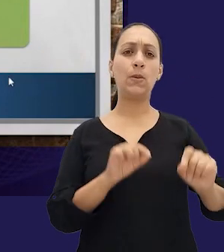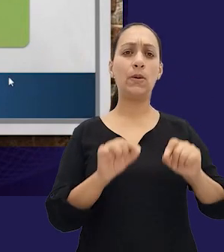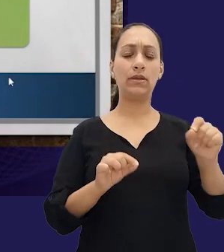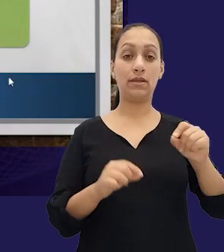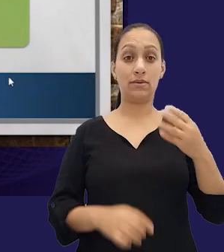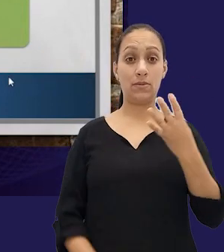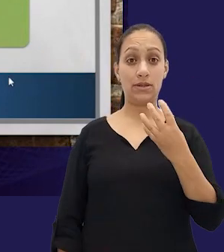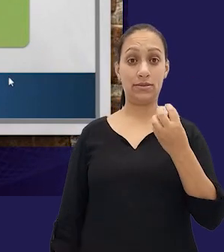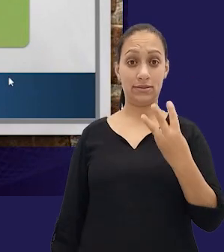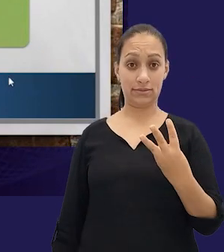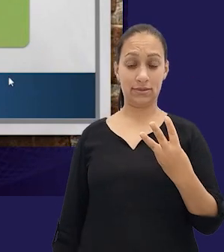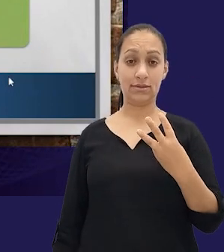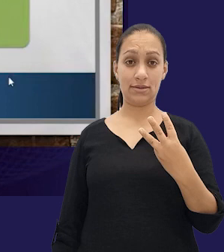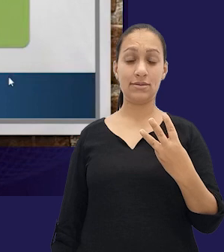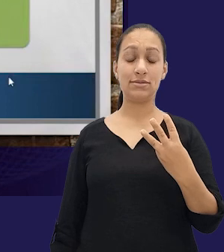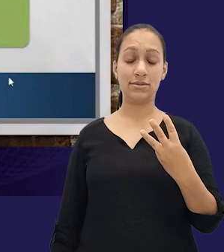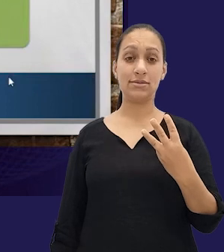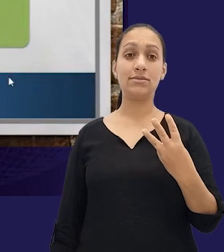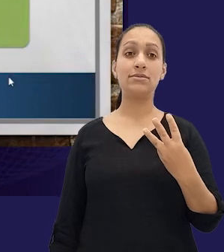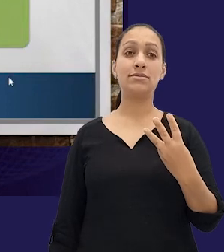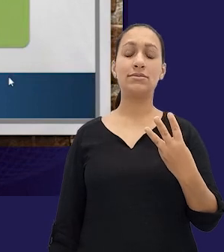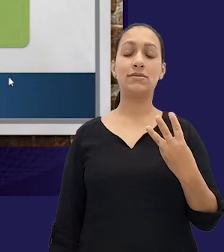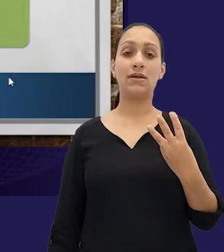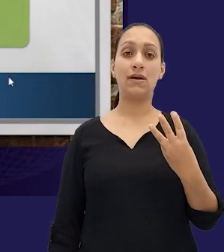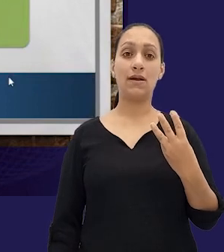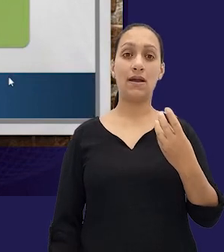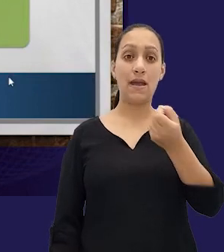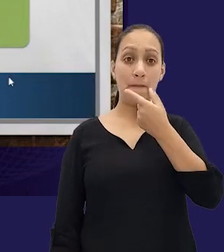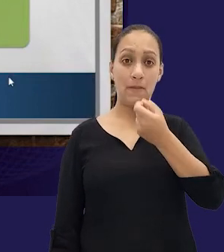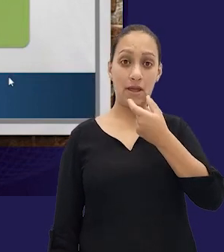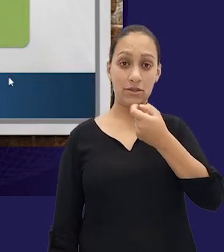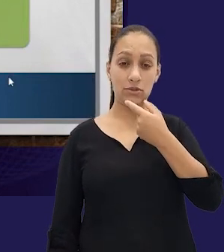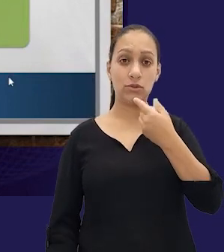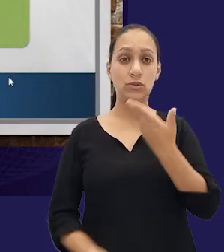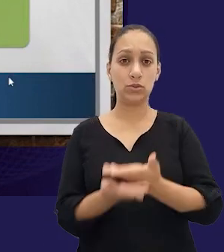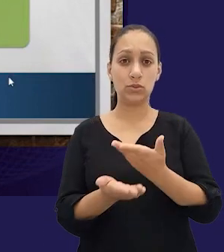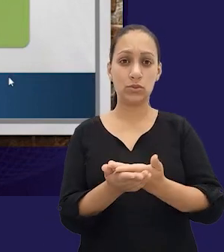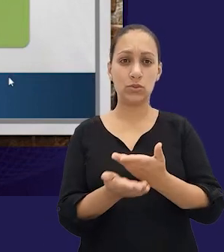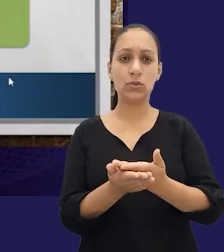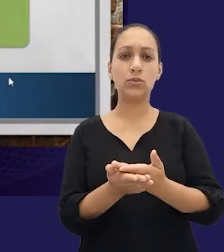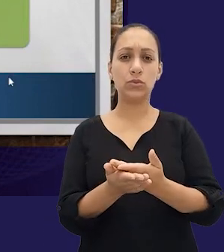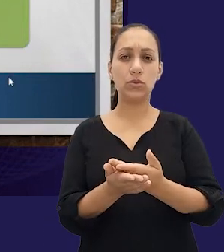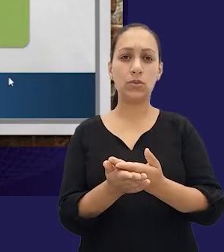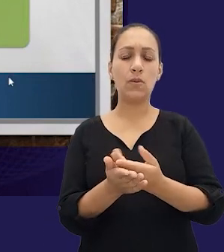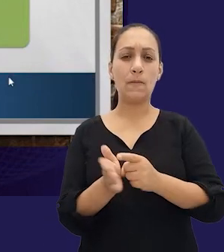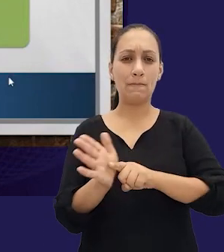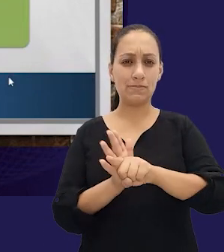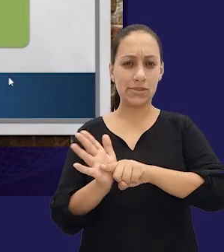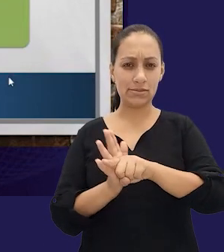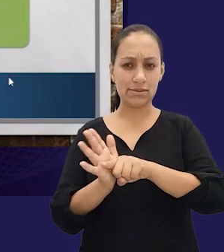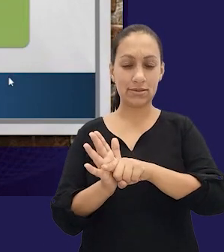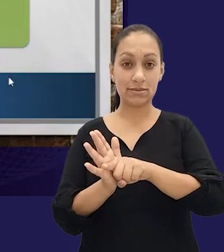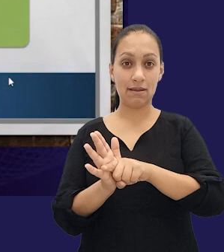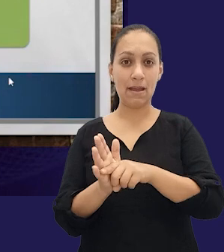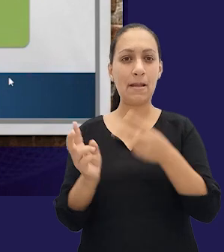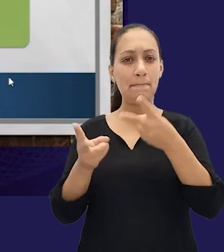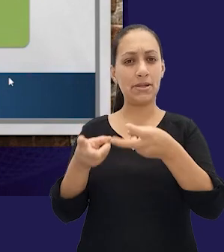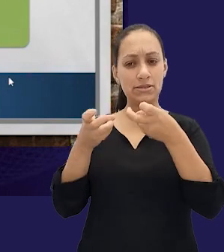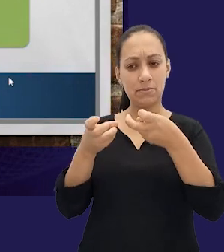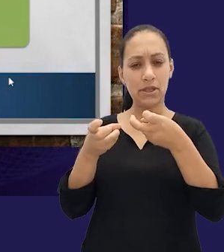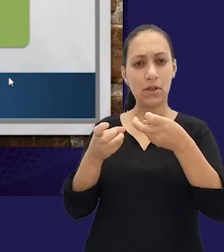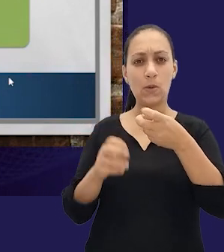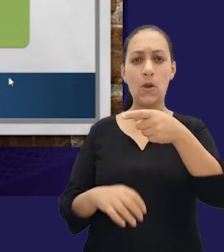43 antibióticos que estão em estudos de fase clínica, tá? Ela percebeu que